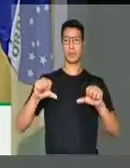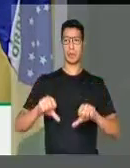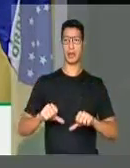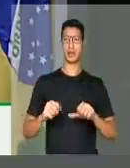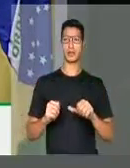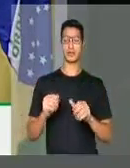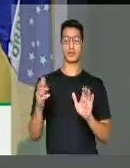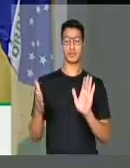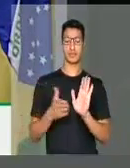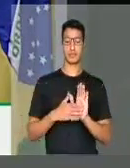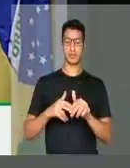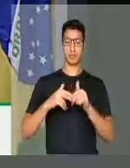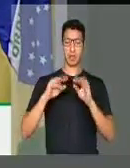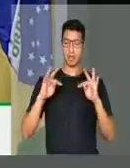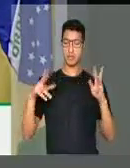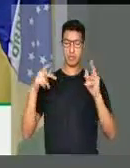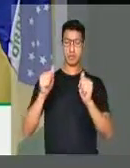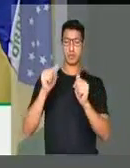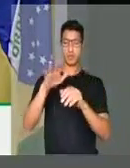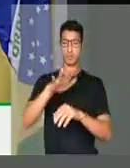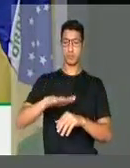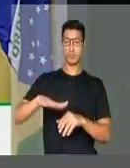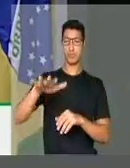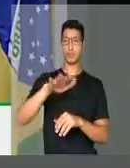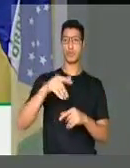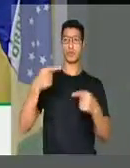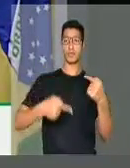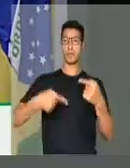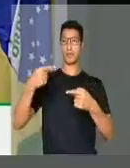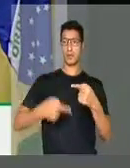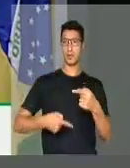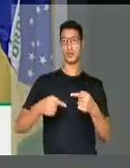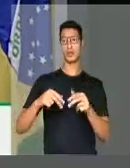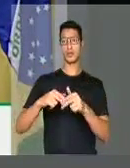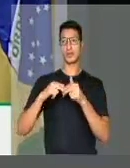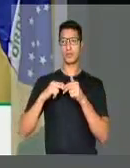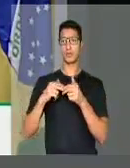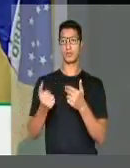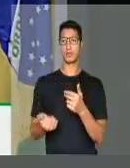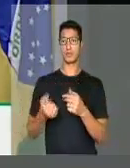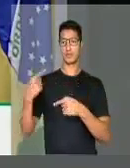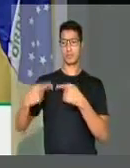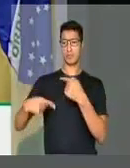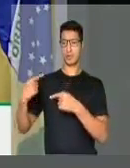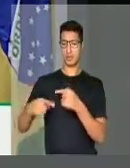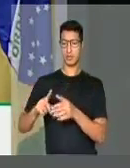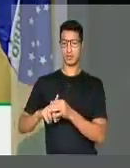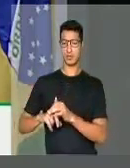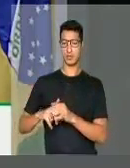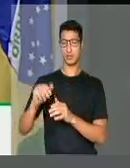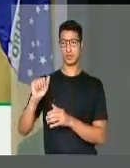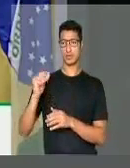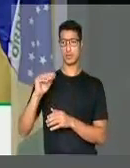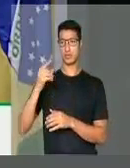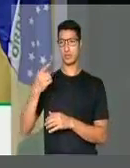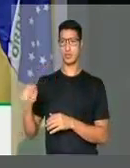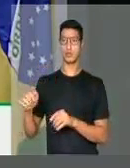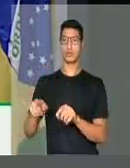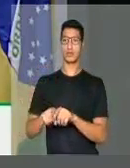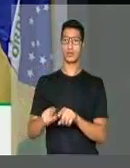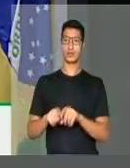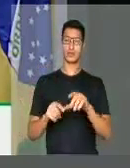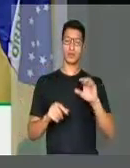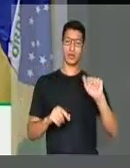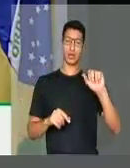falido, constatado por todo o universo político, seja pelos políticos protagonistas da ação,